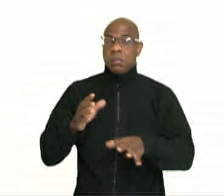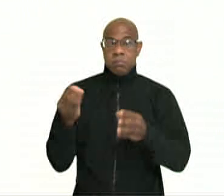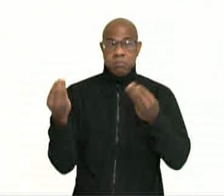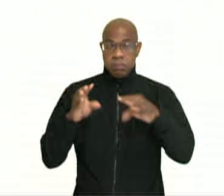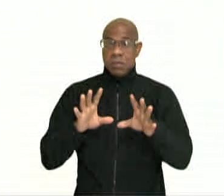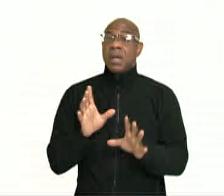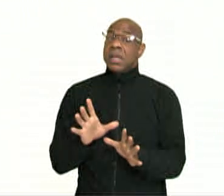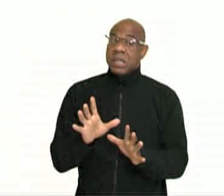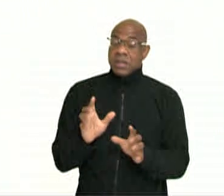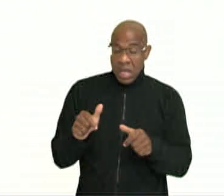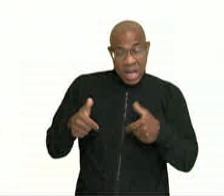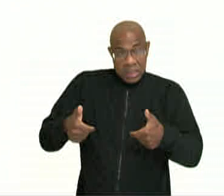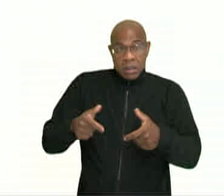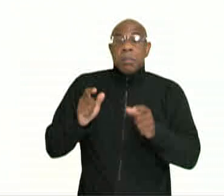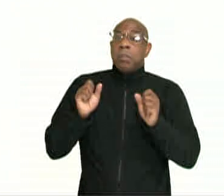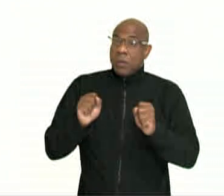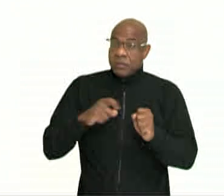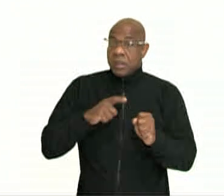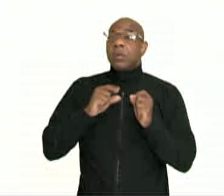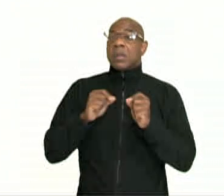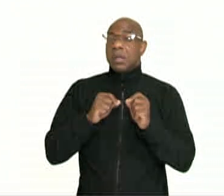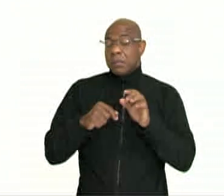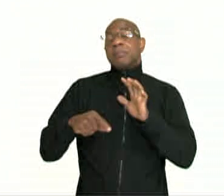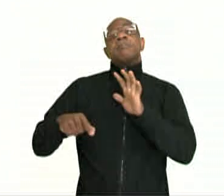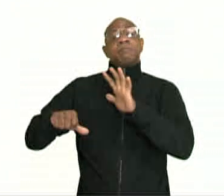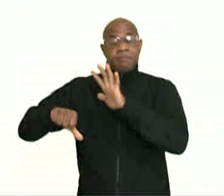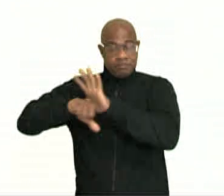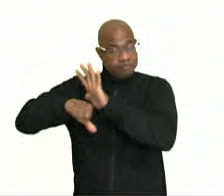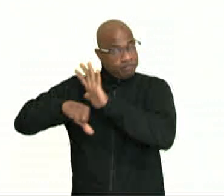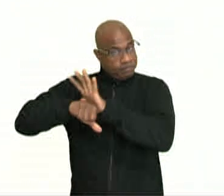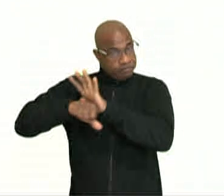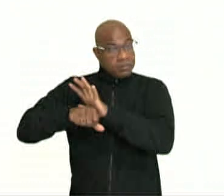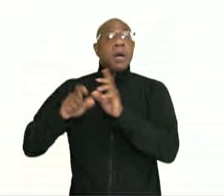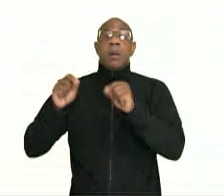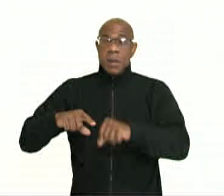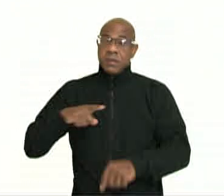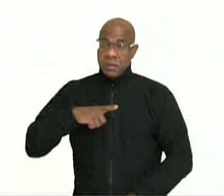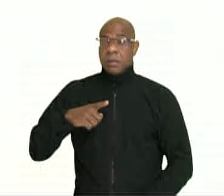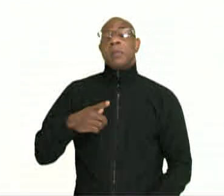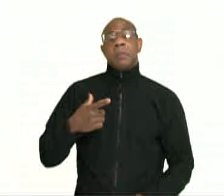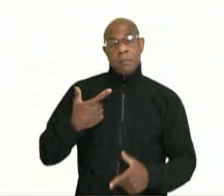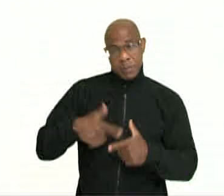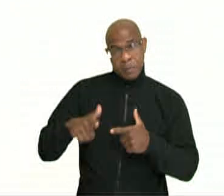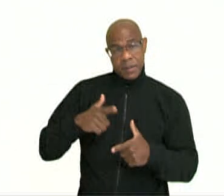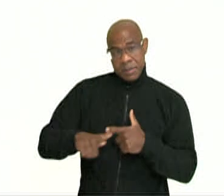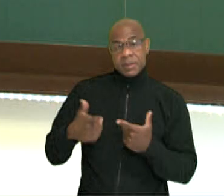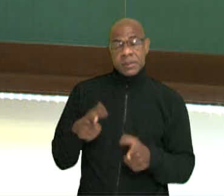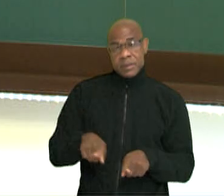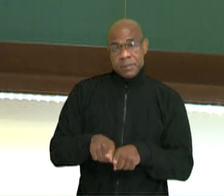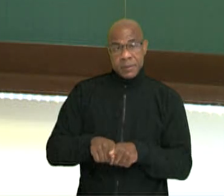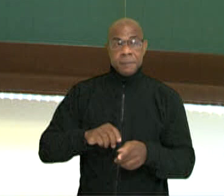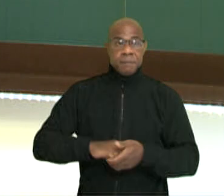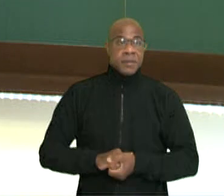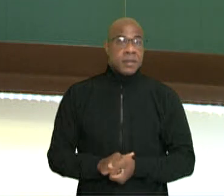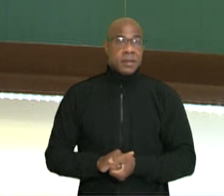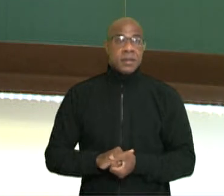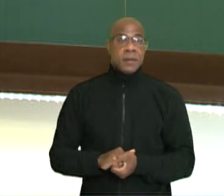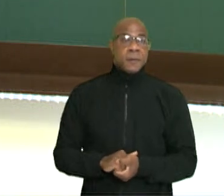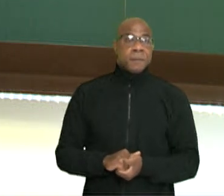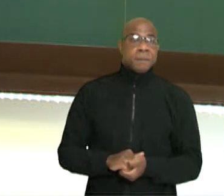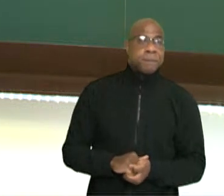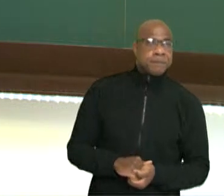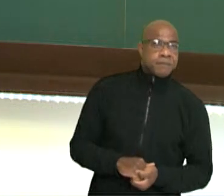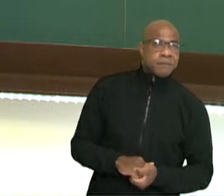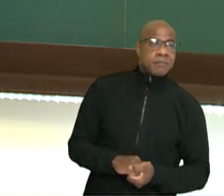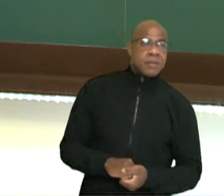tipo de ação pode ter uma repercussão inesperada e prejudicar muito outras pessoas.